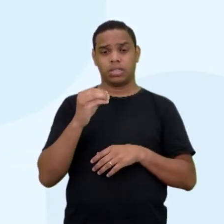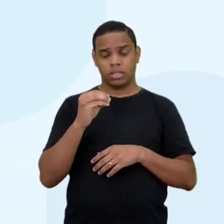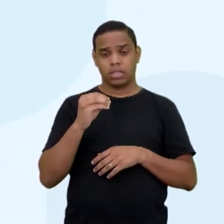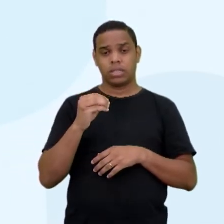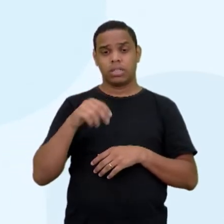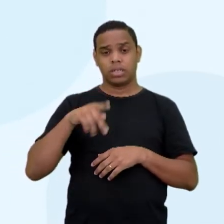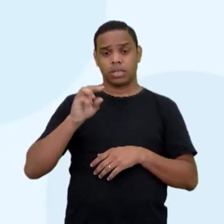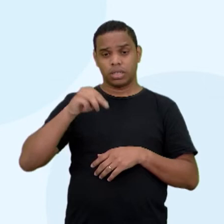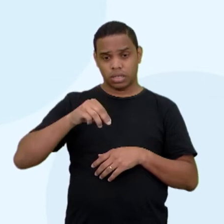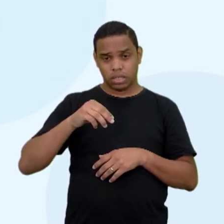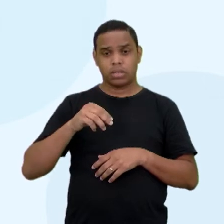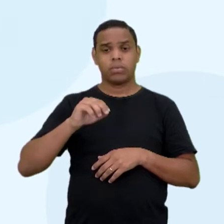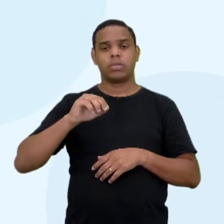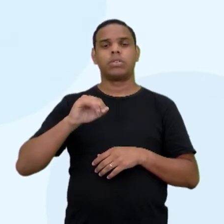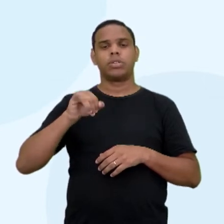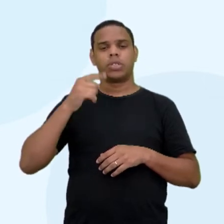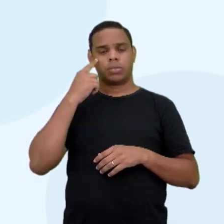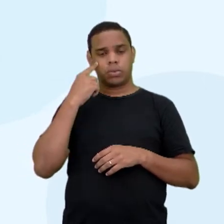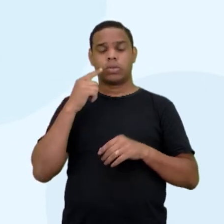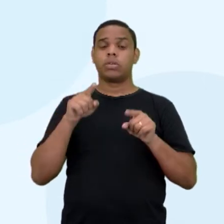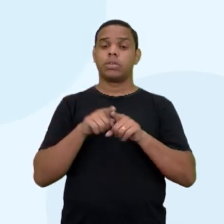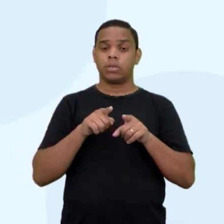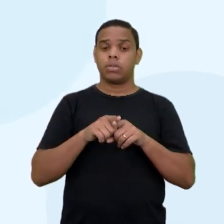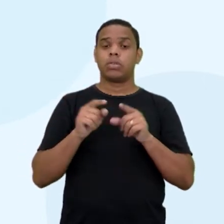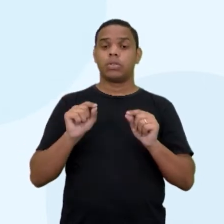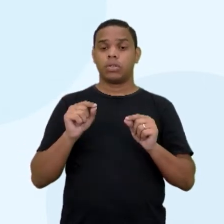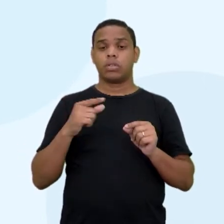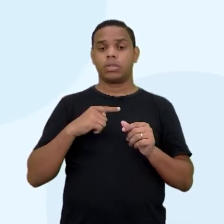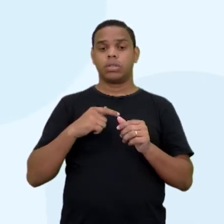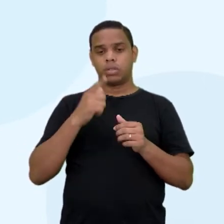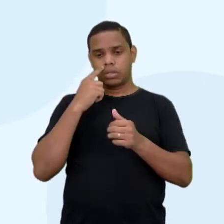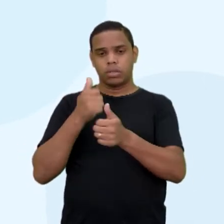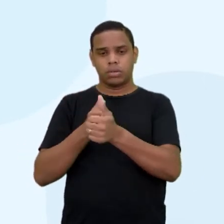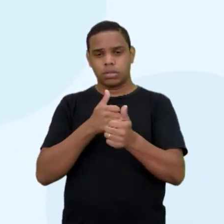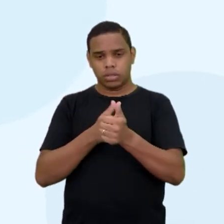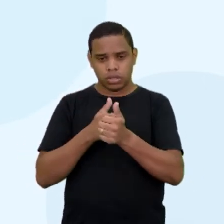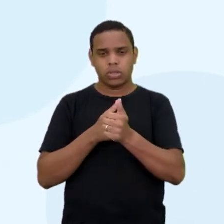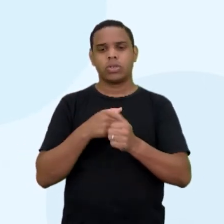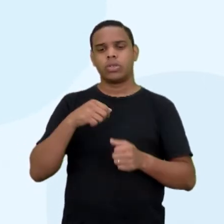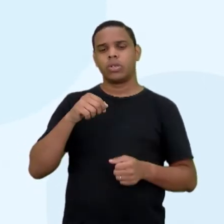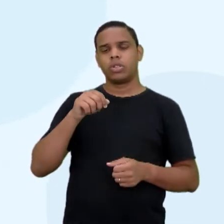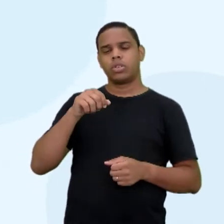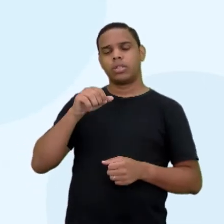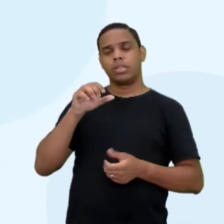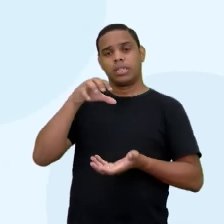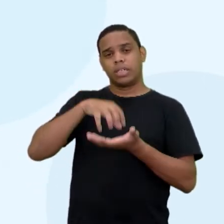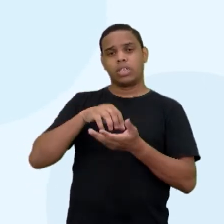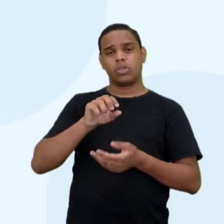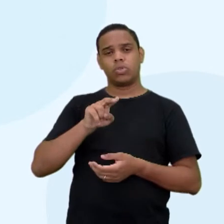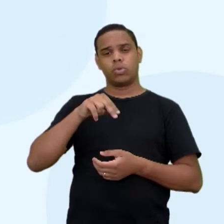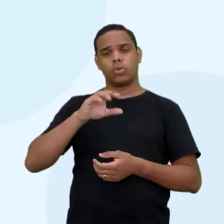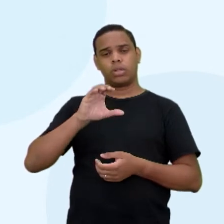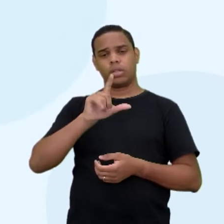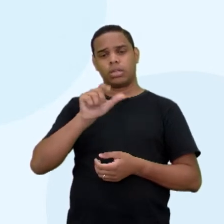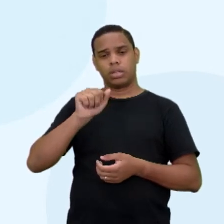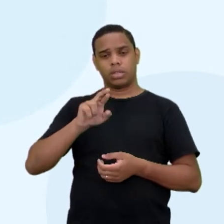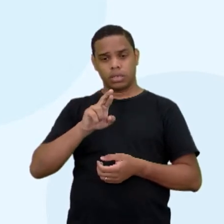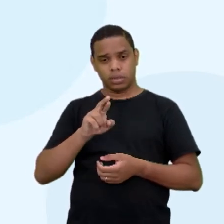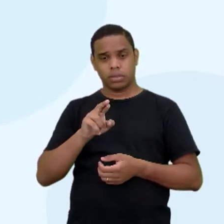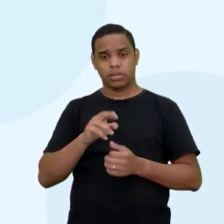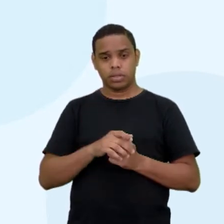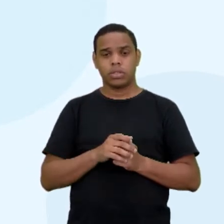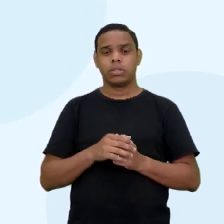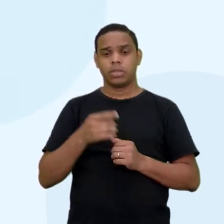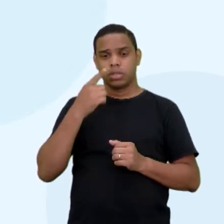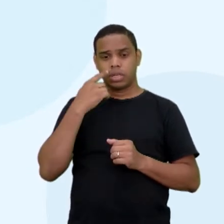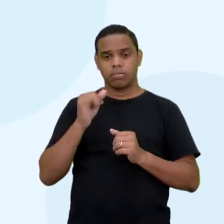litoral japonês, né, e a posição das centrais nucleares afetadas, né, que está mostrando lá o símbolo